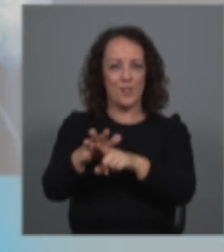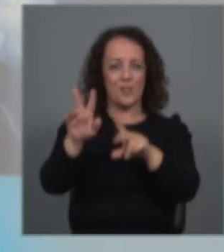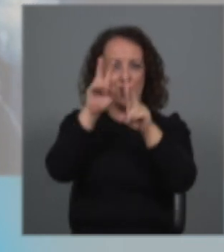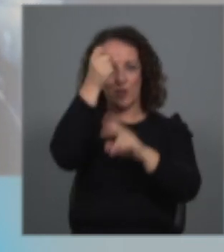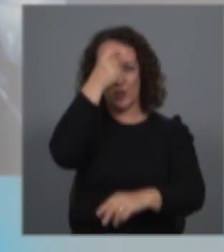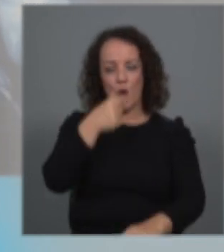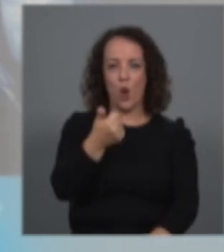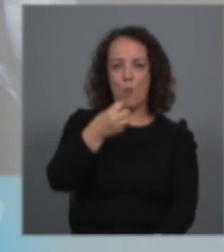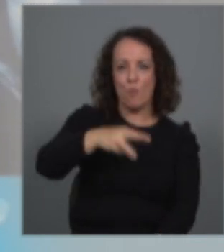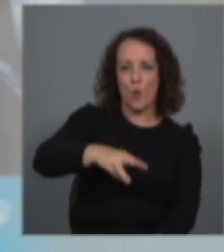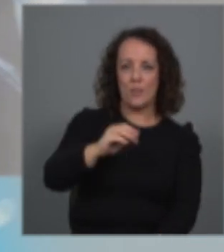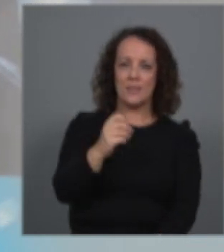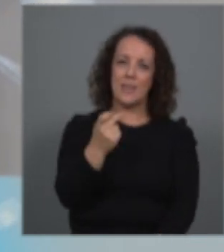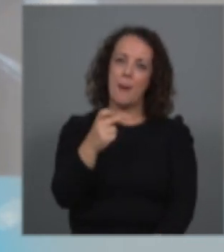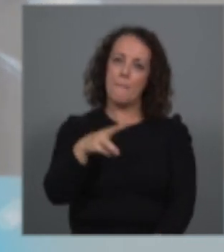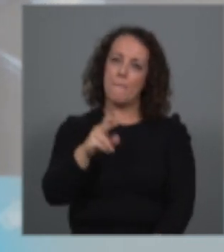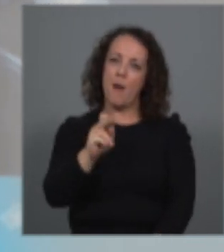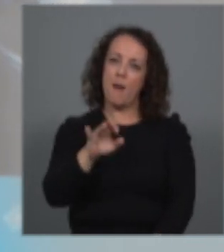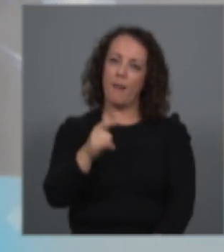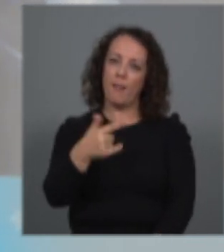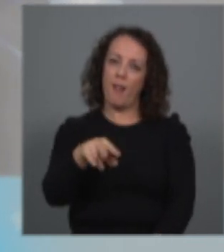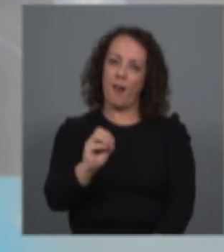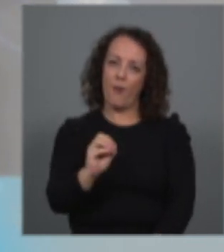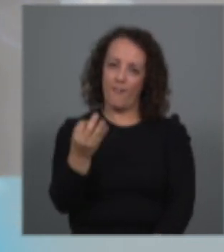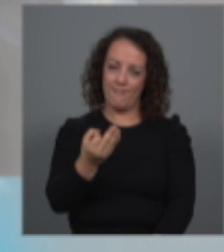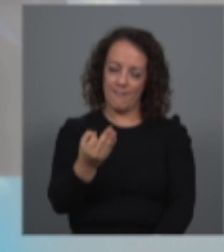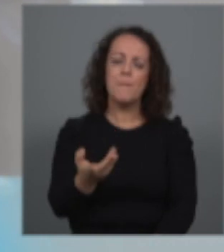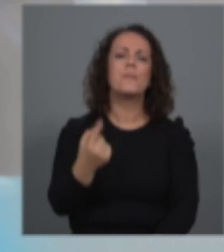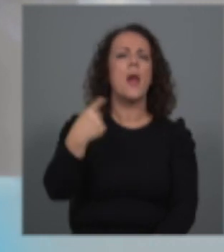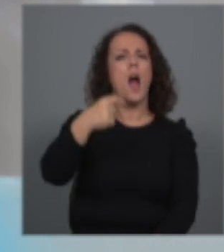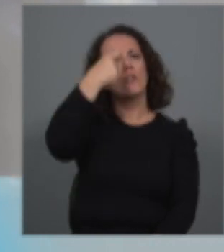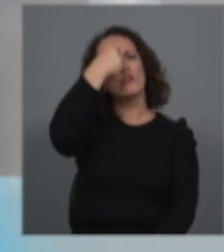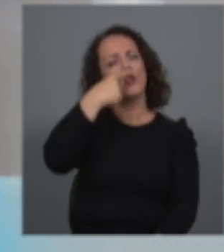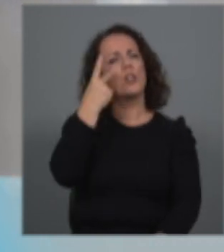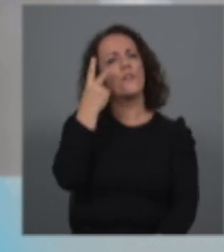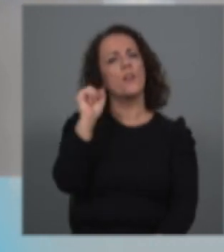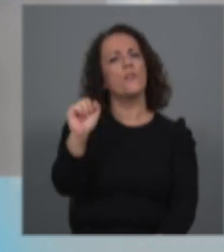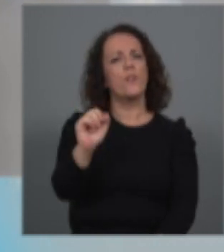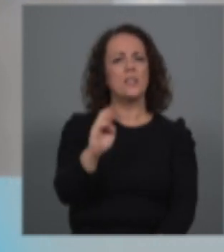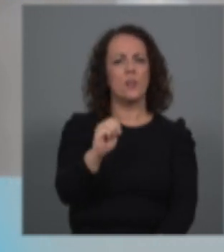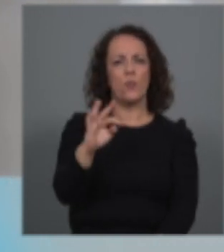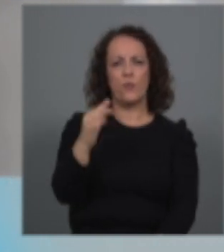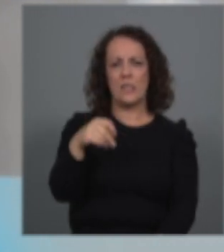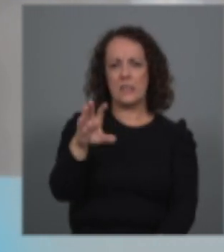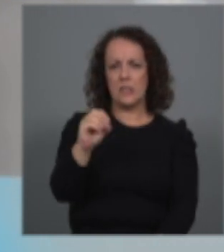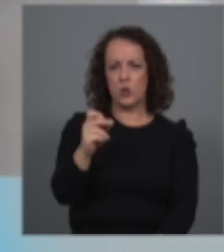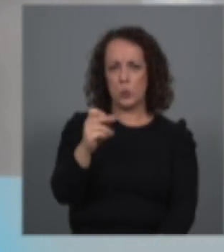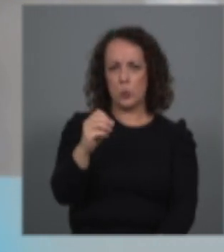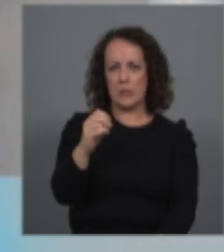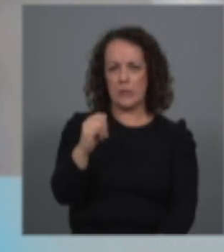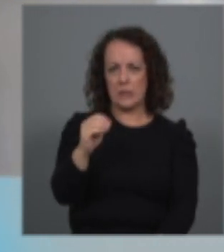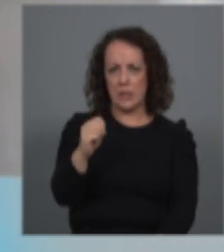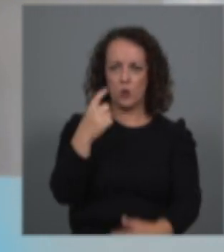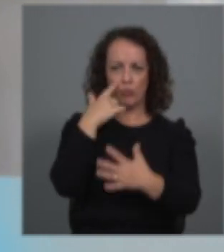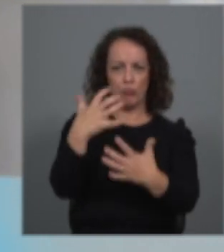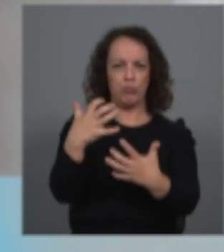é? E há episódios na vida de São Francisco de Assis que, onde se pode rever toda esta proposta